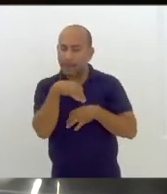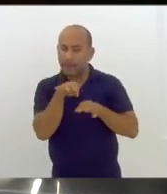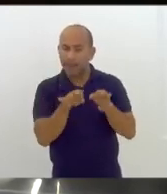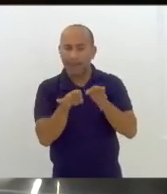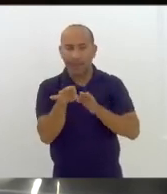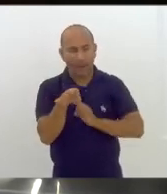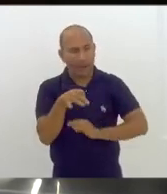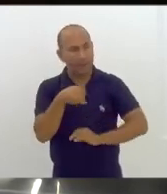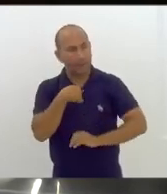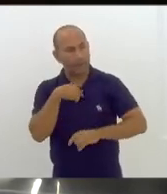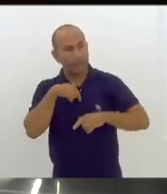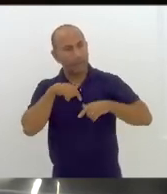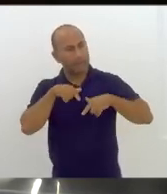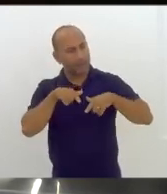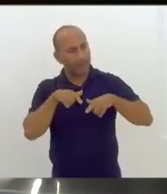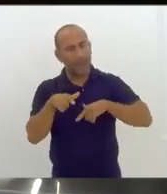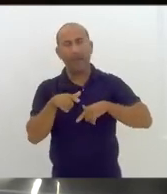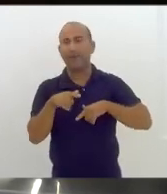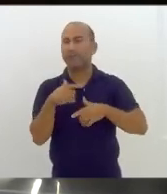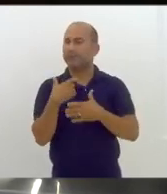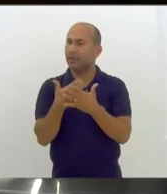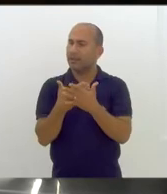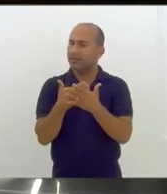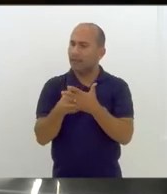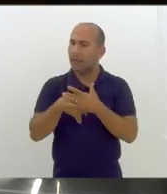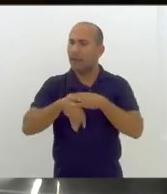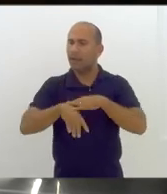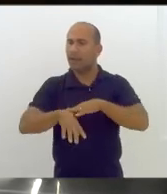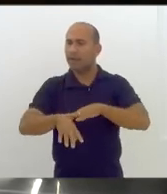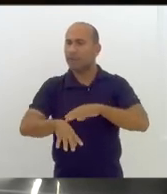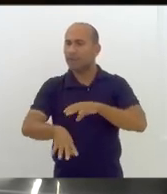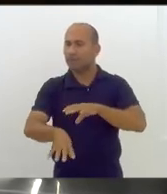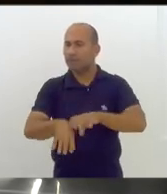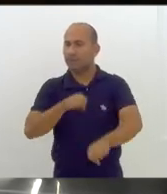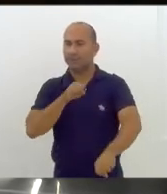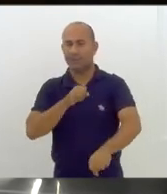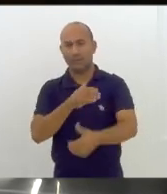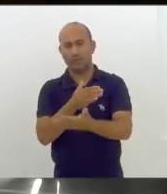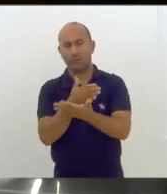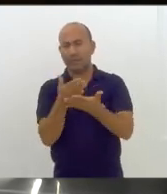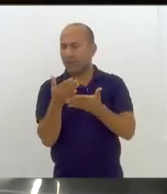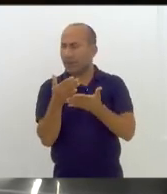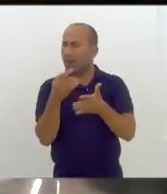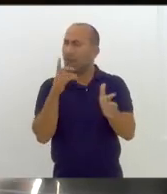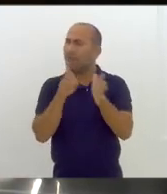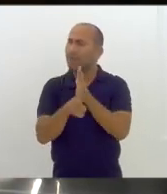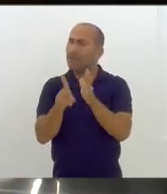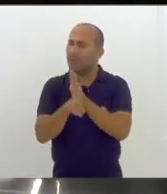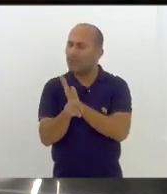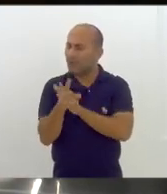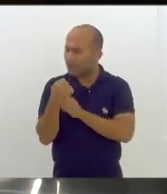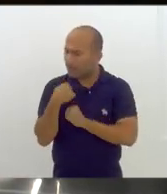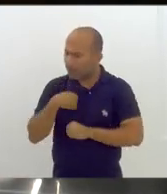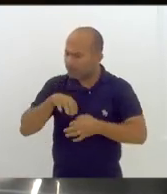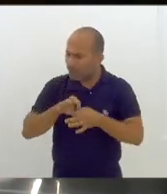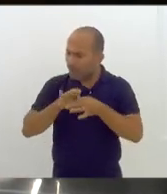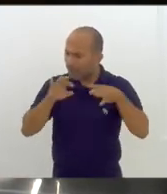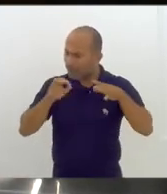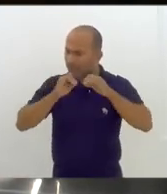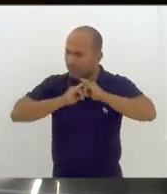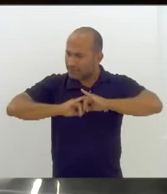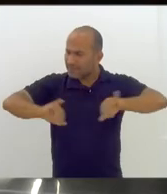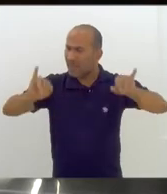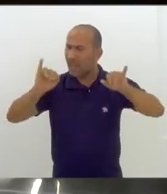eu trabalho nas aulas de formação inicial, né, um vídeo, eu sempre pergunto, desembargador, o senhor me autoriza a divulgar